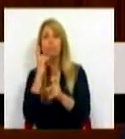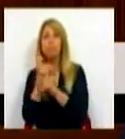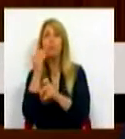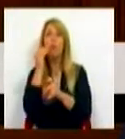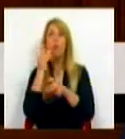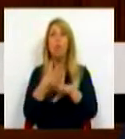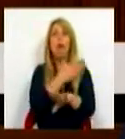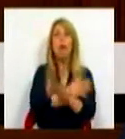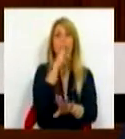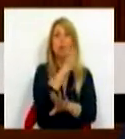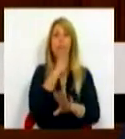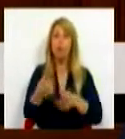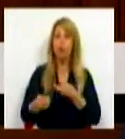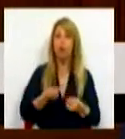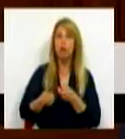condições e registro de operações, etc.